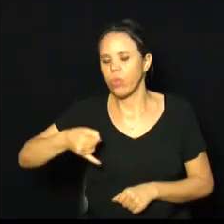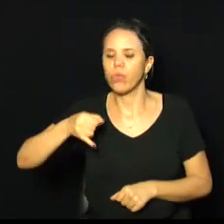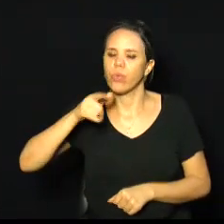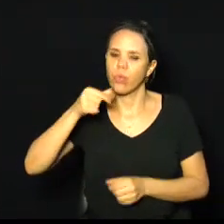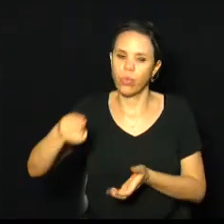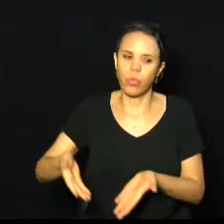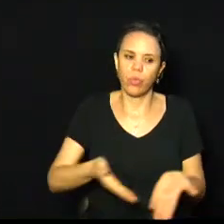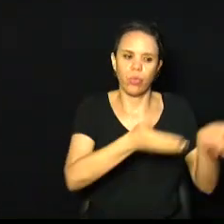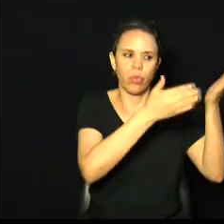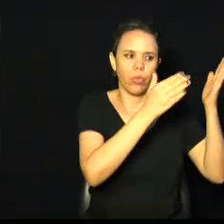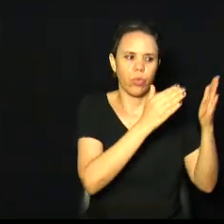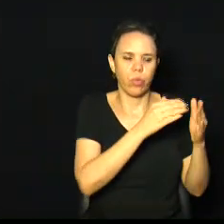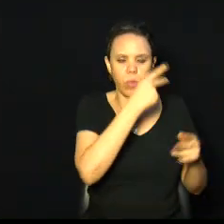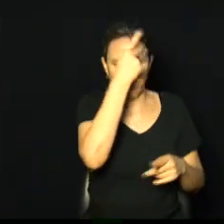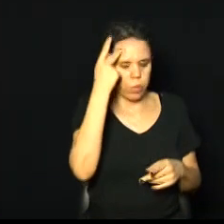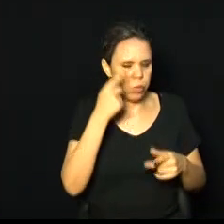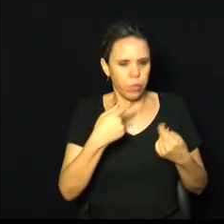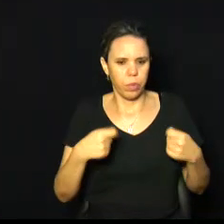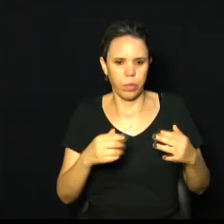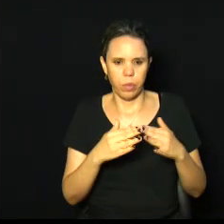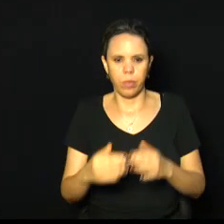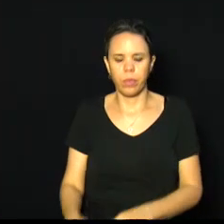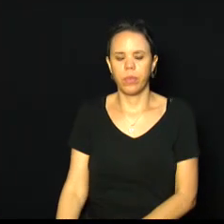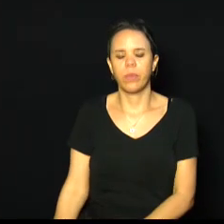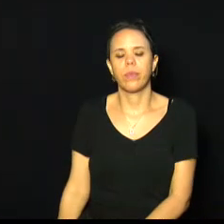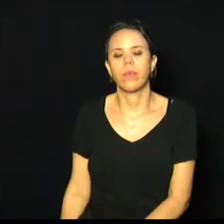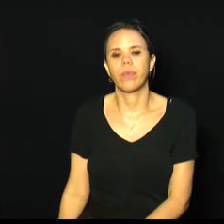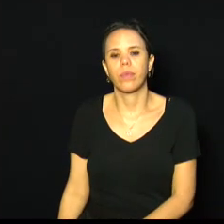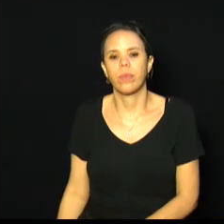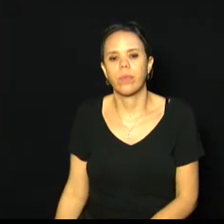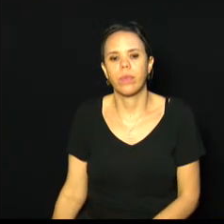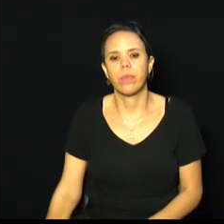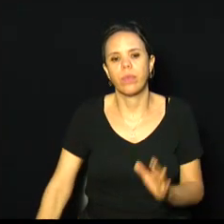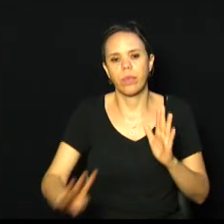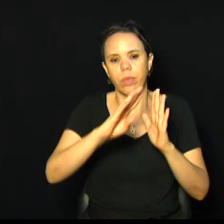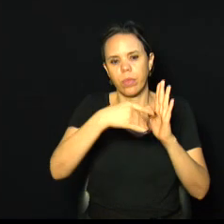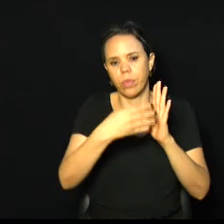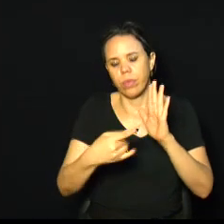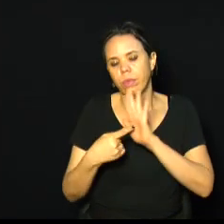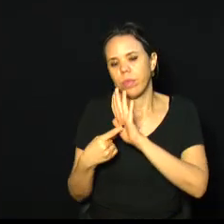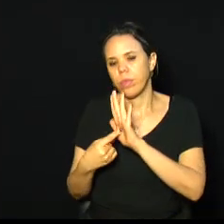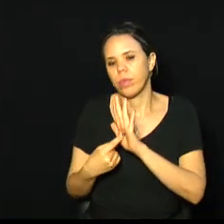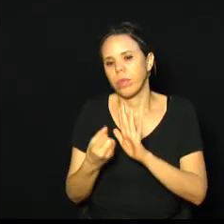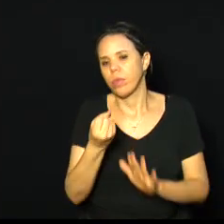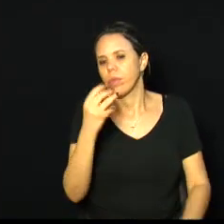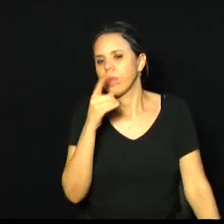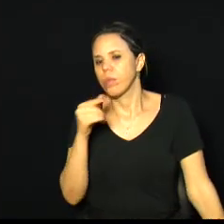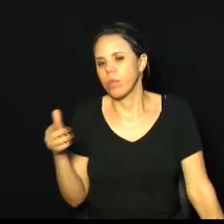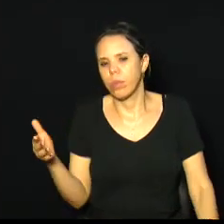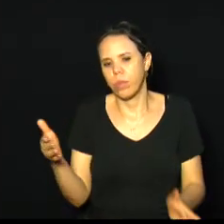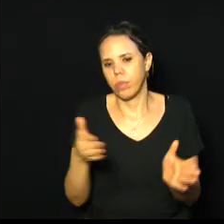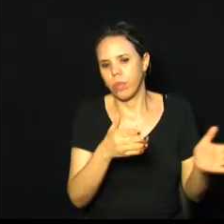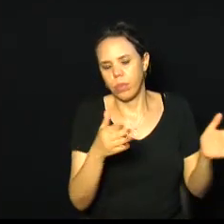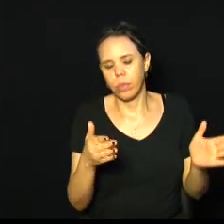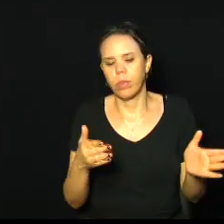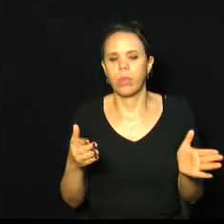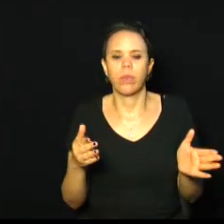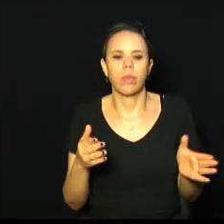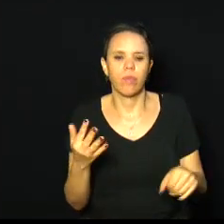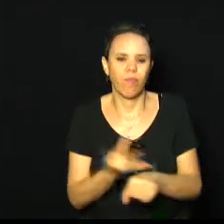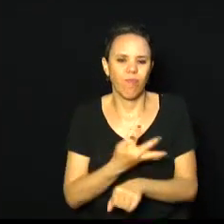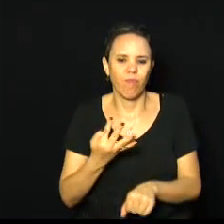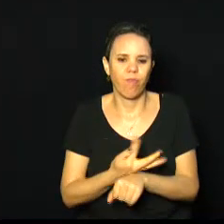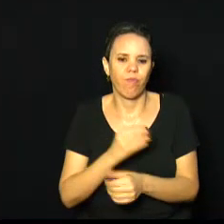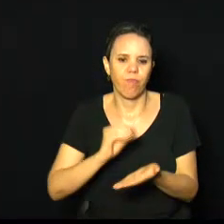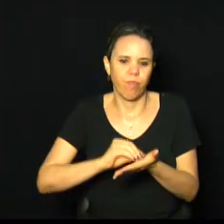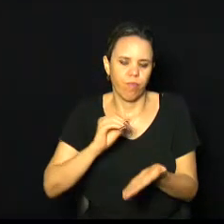para atendimento da demanda, né? E esse quadro mostra o quanto os rios estão esgotados,